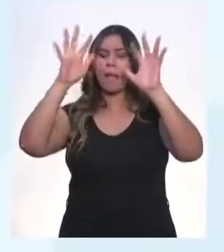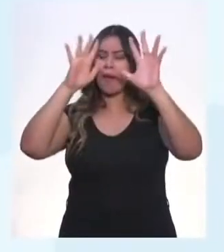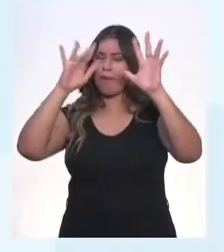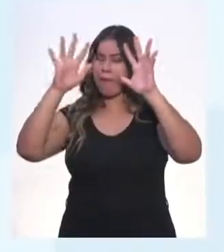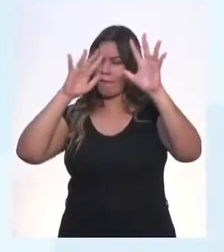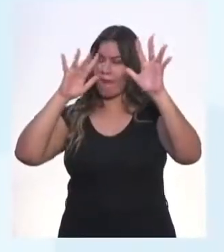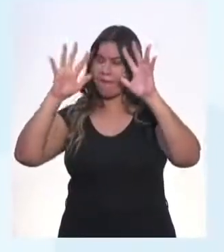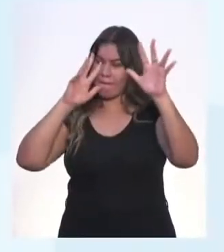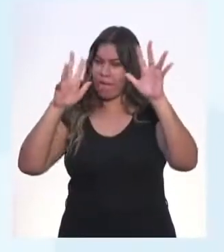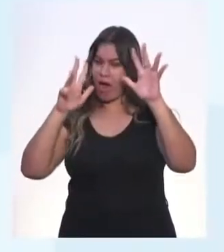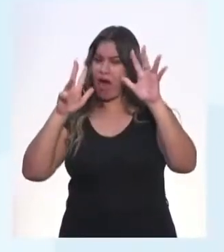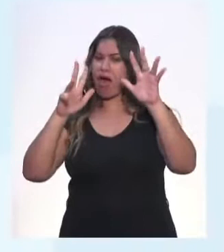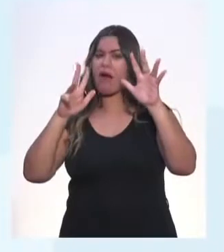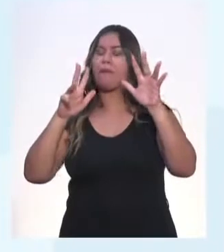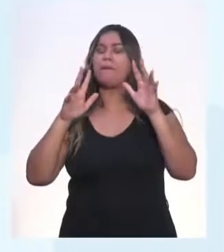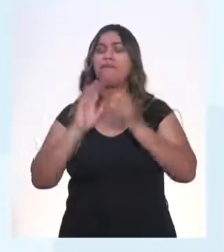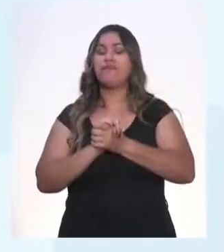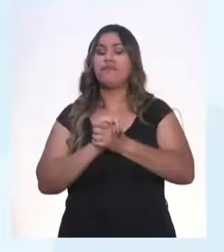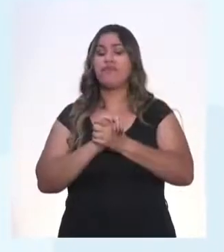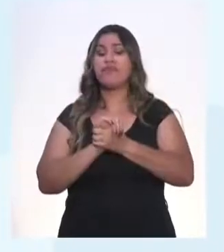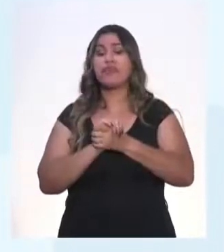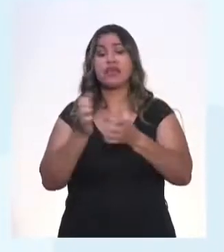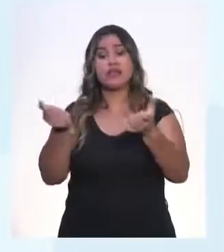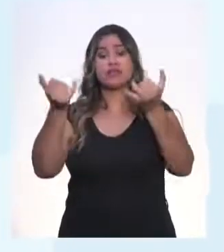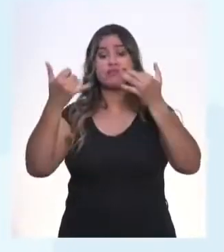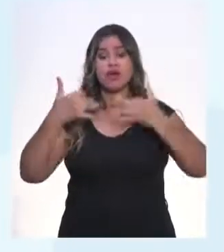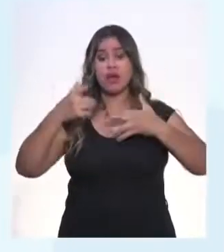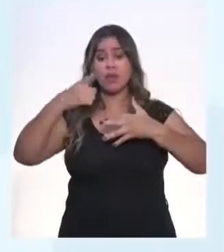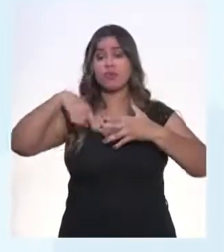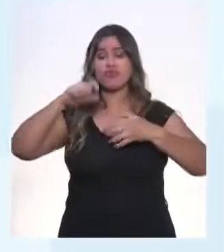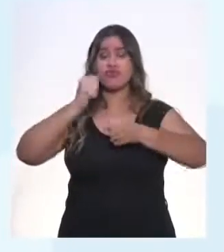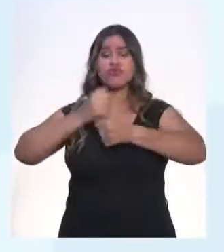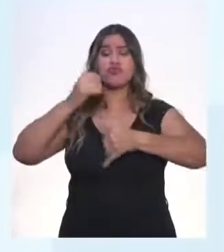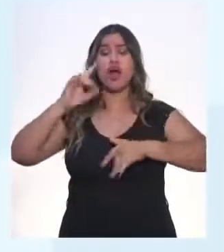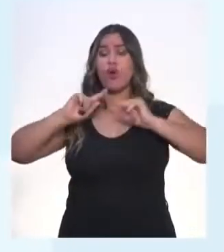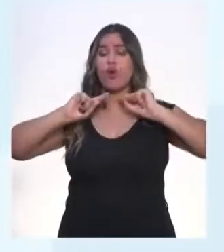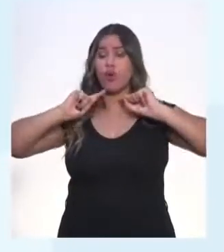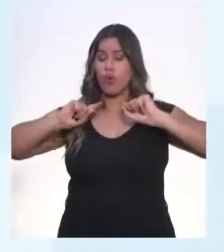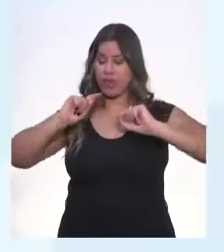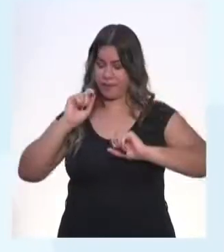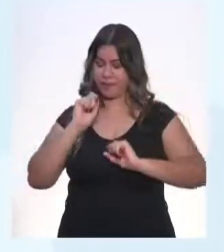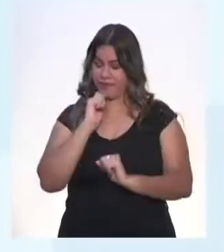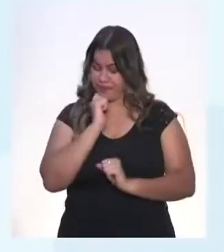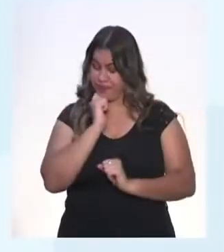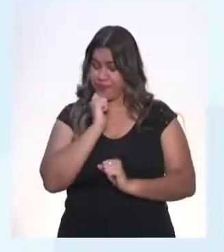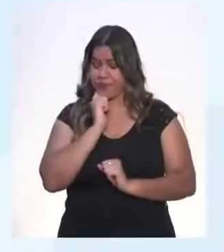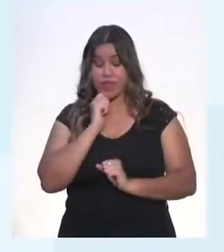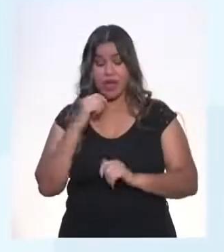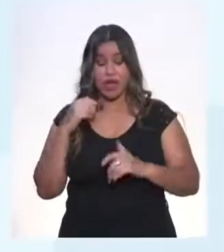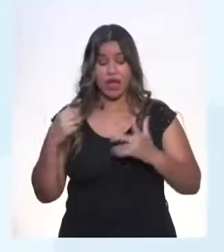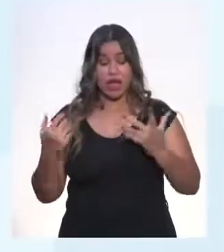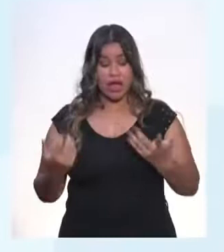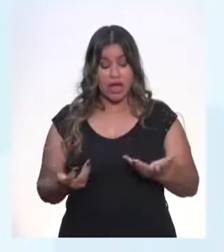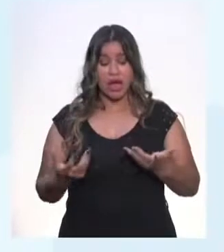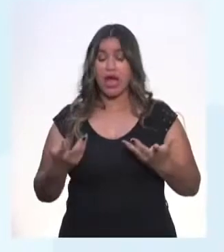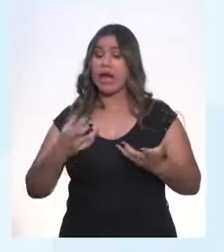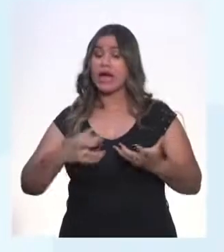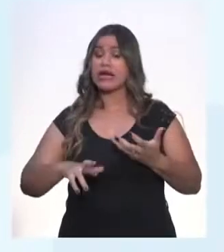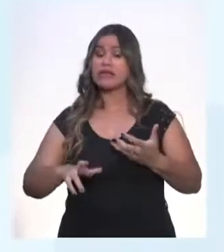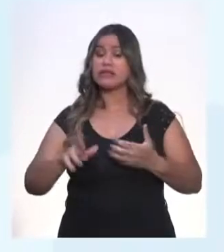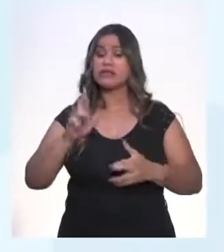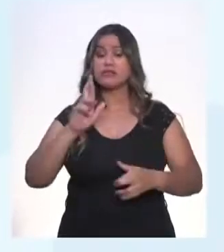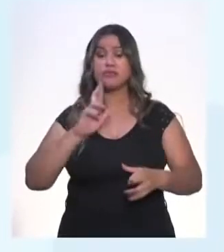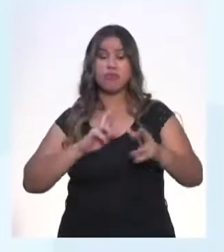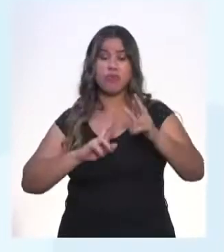pensassem um pouquinho a respeito disso e contassem para a gente no chat, olha, o quanto a resposta